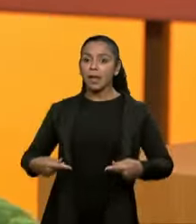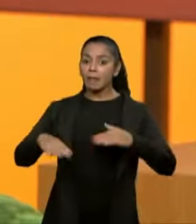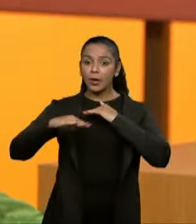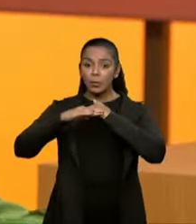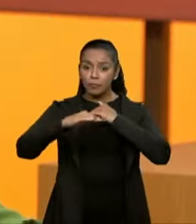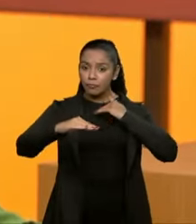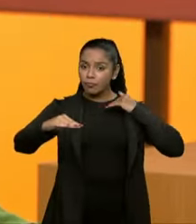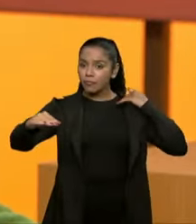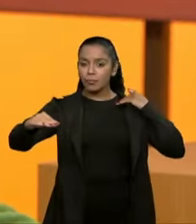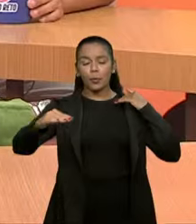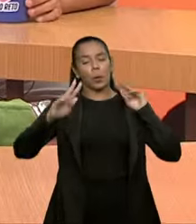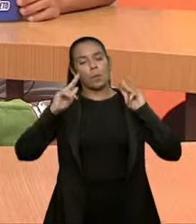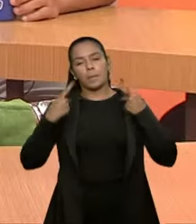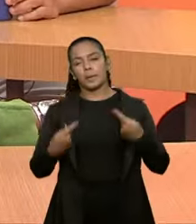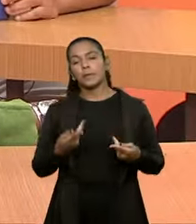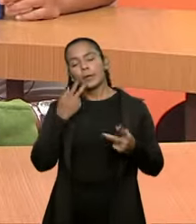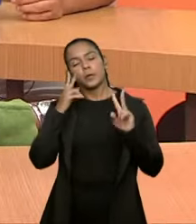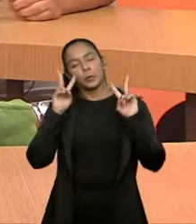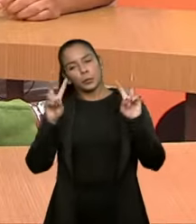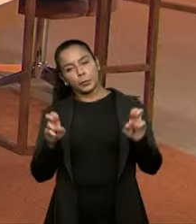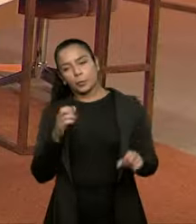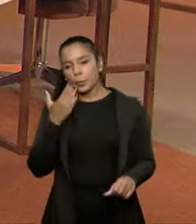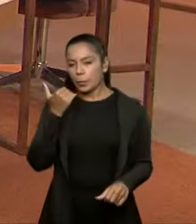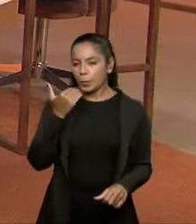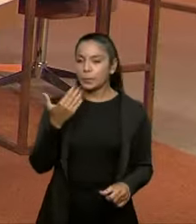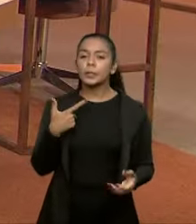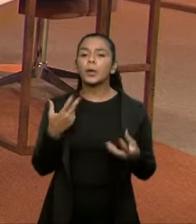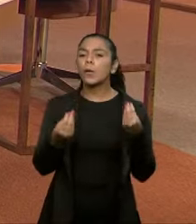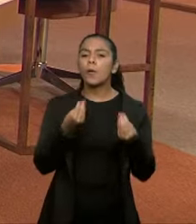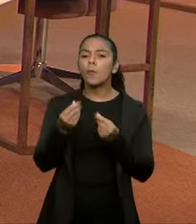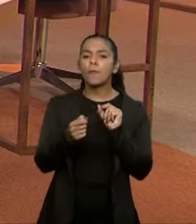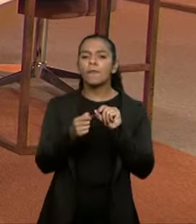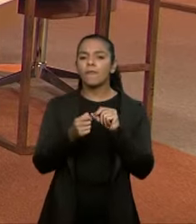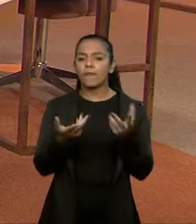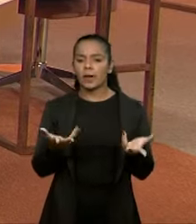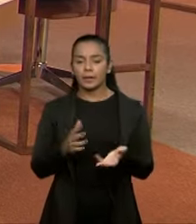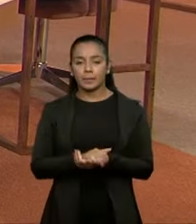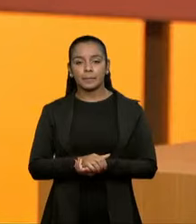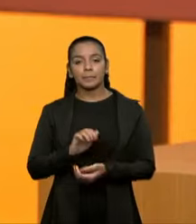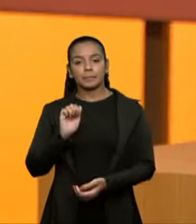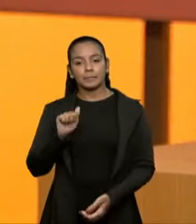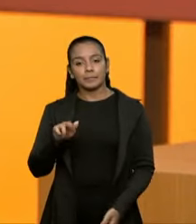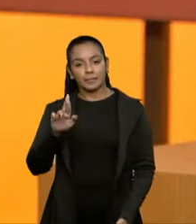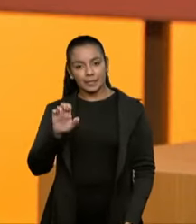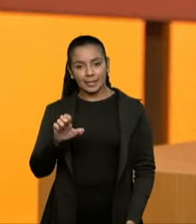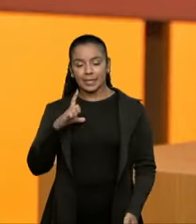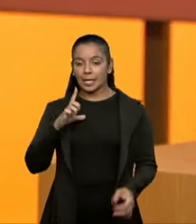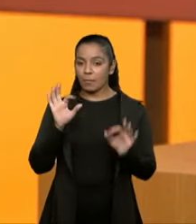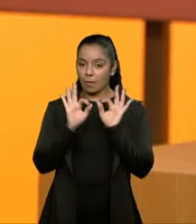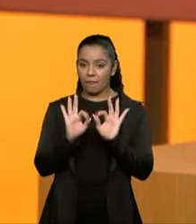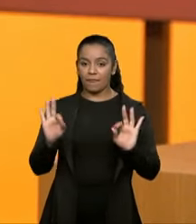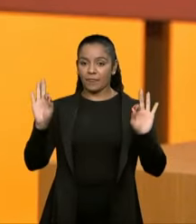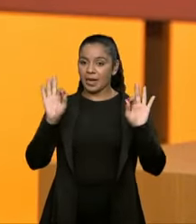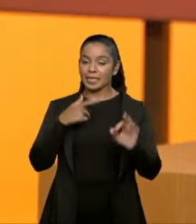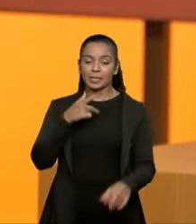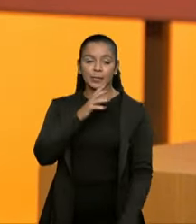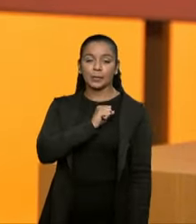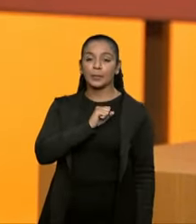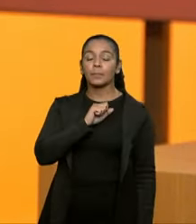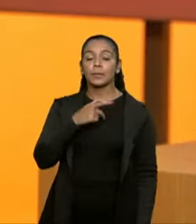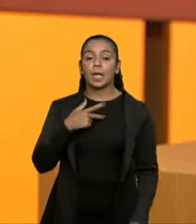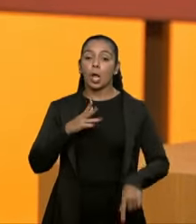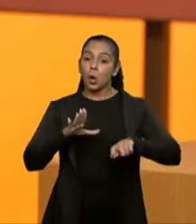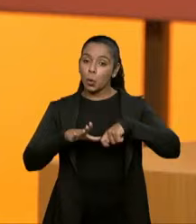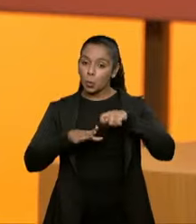cara? Humaniza. Falando de comida, assim... Eu adoro. Como é que faz, cara? Não, o André tem uma frase, desculpa te interromper, o André tem uma frase que eu adoro, que é assim, pra ele cozinhar é um ato